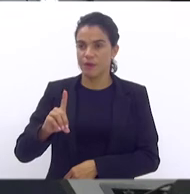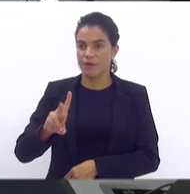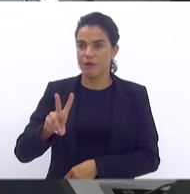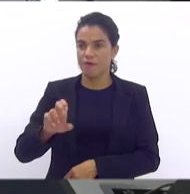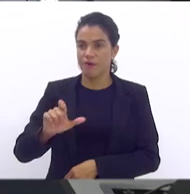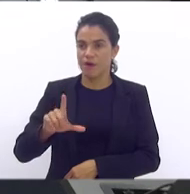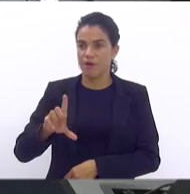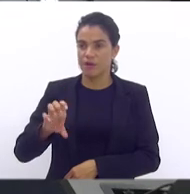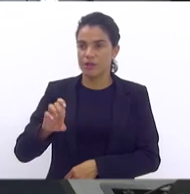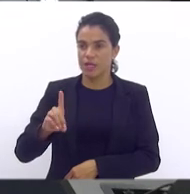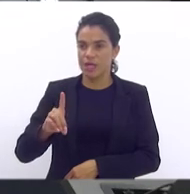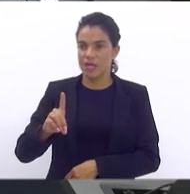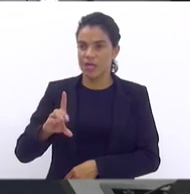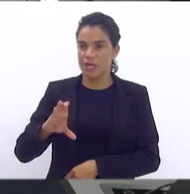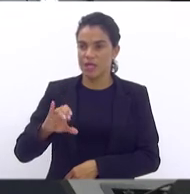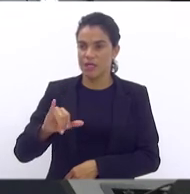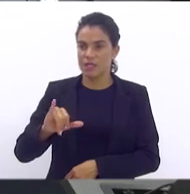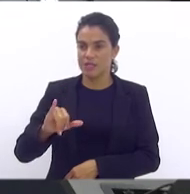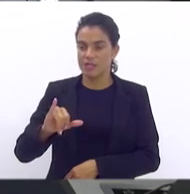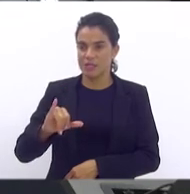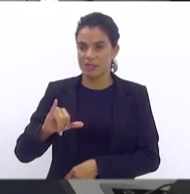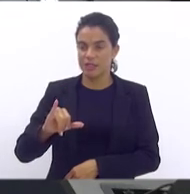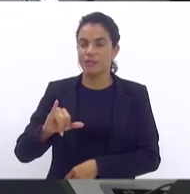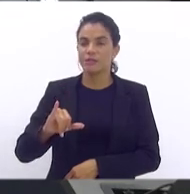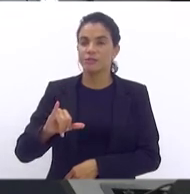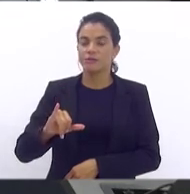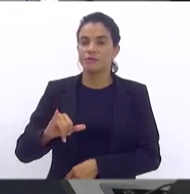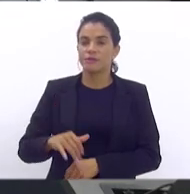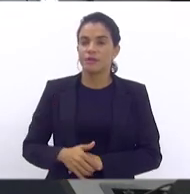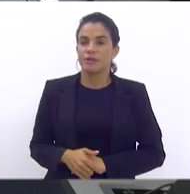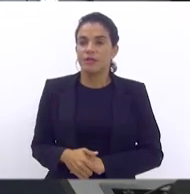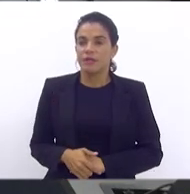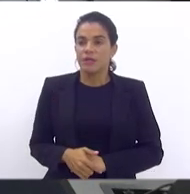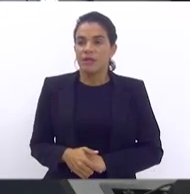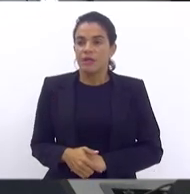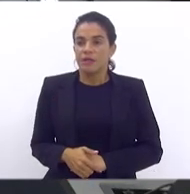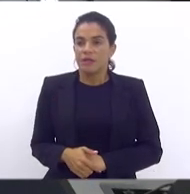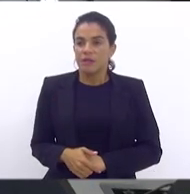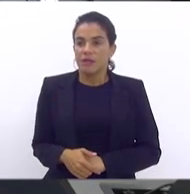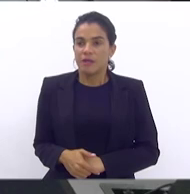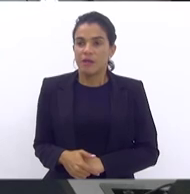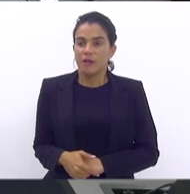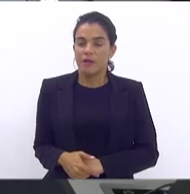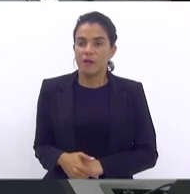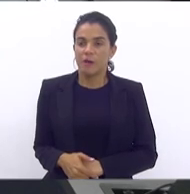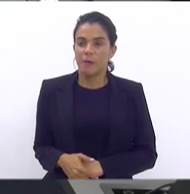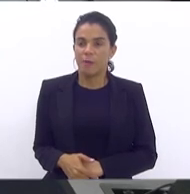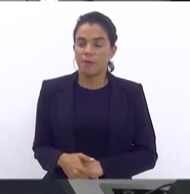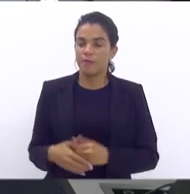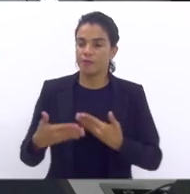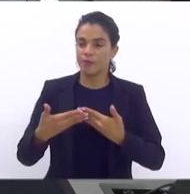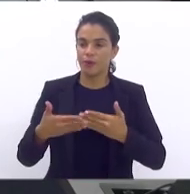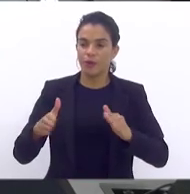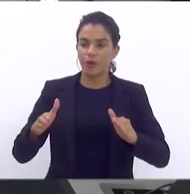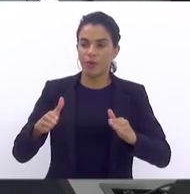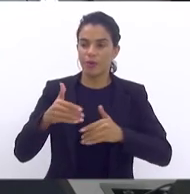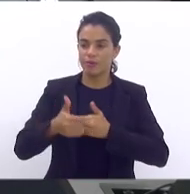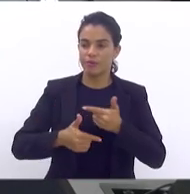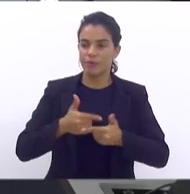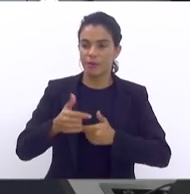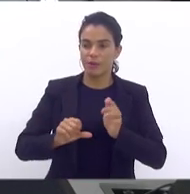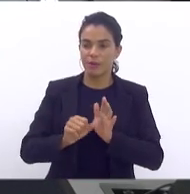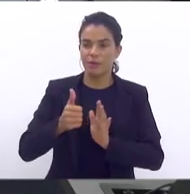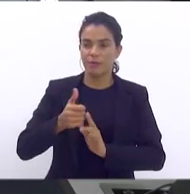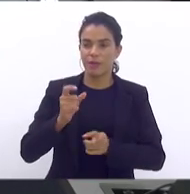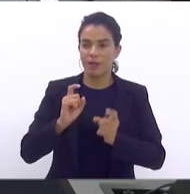da Saúde, tem mais dois deputados chegando aí, chegar, eu falo. Dou por aberto os trabalhos da primeira